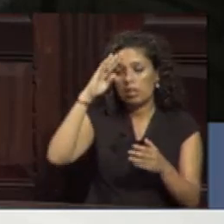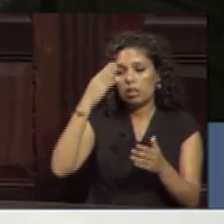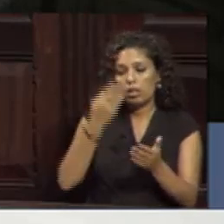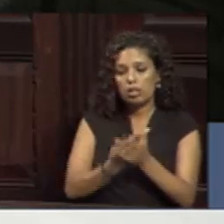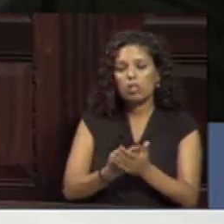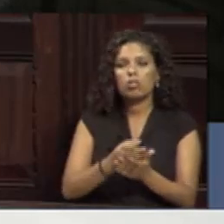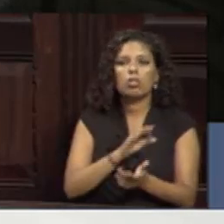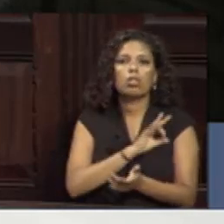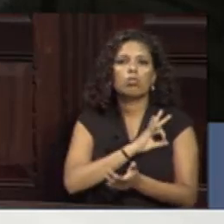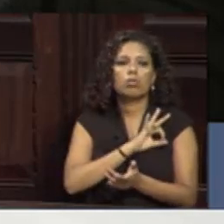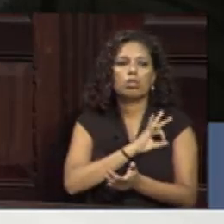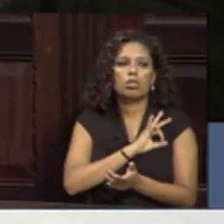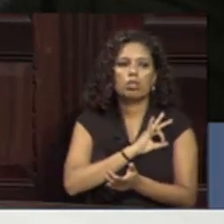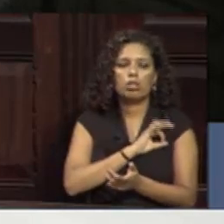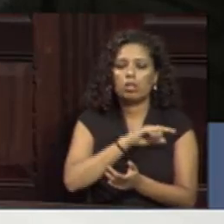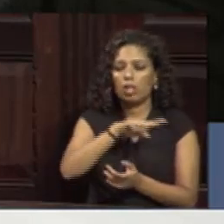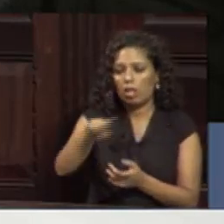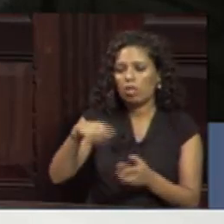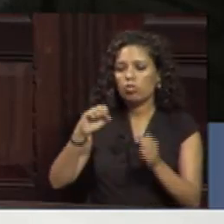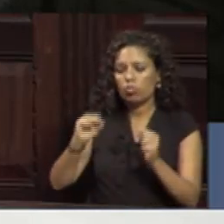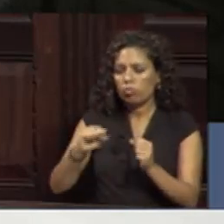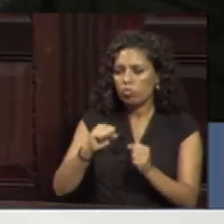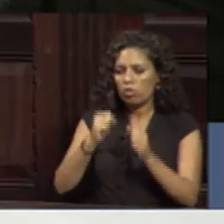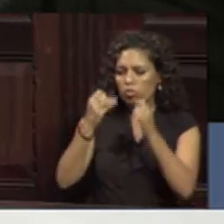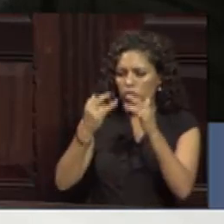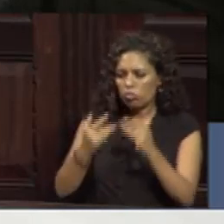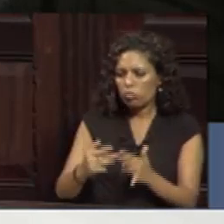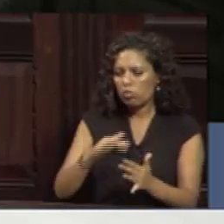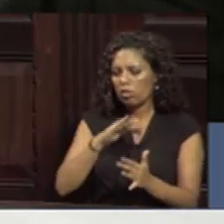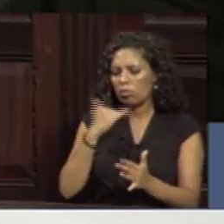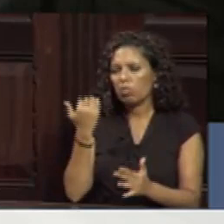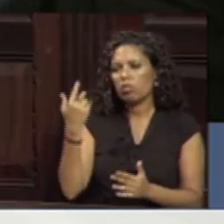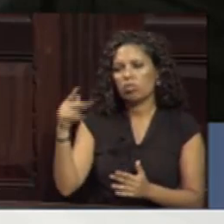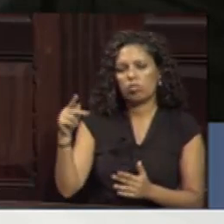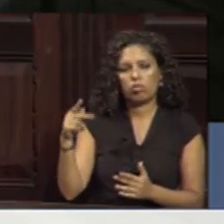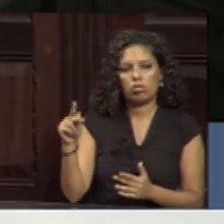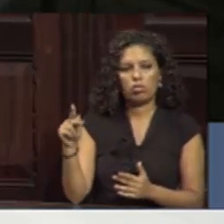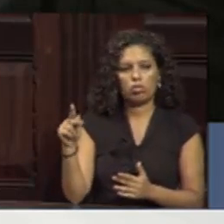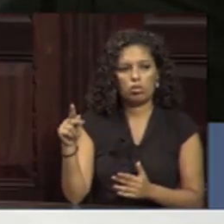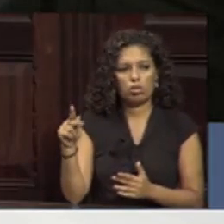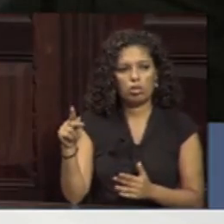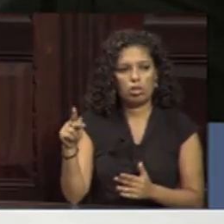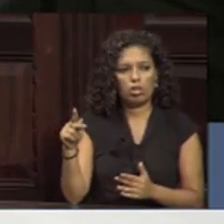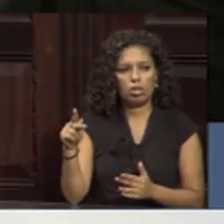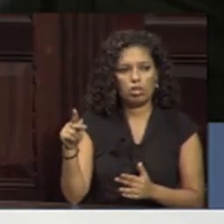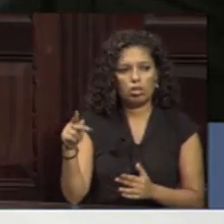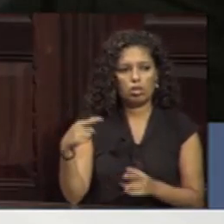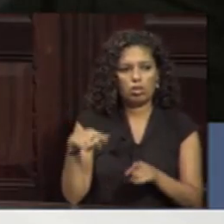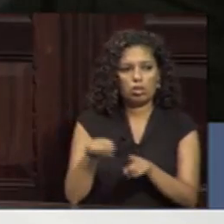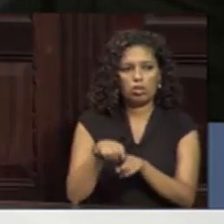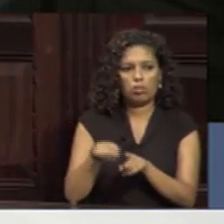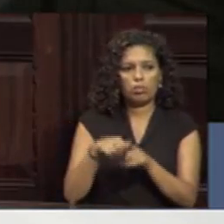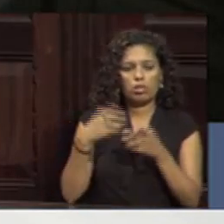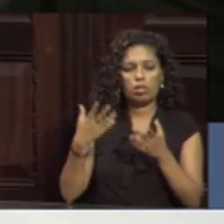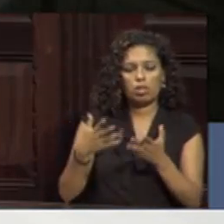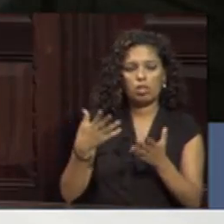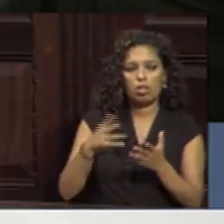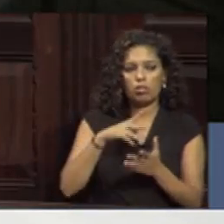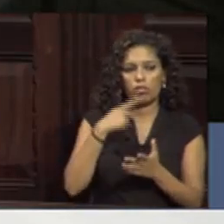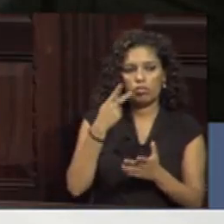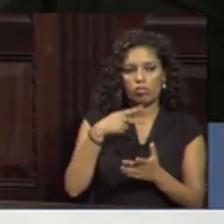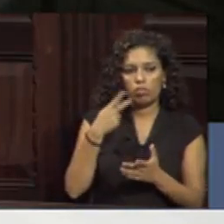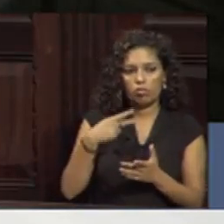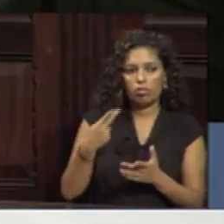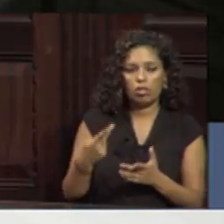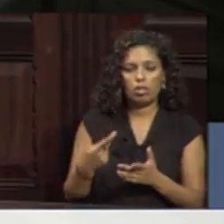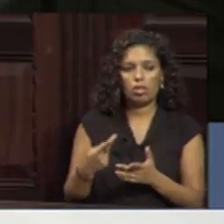com certeza, esclarecer esse fato. Ao terminar, eu queria encerrar minha fala